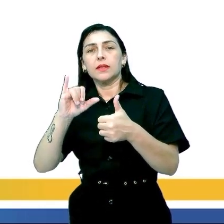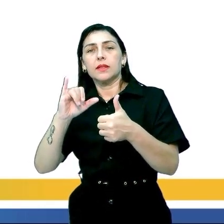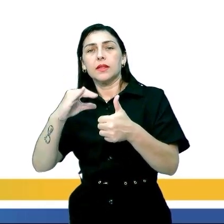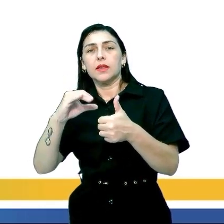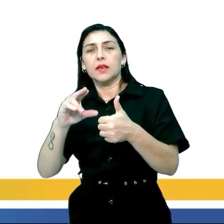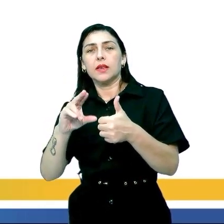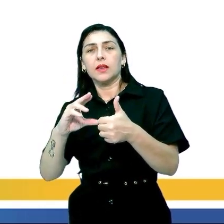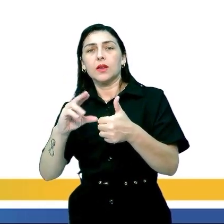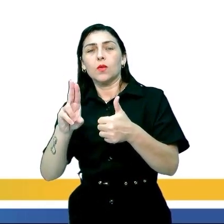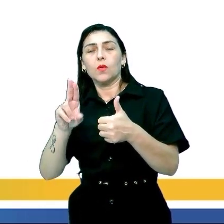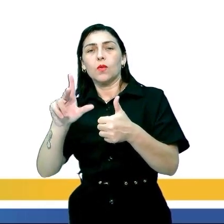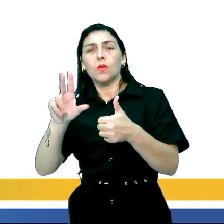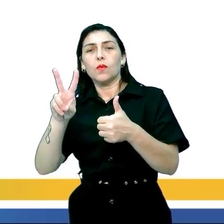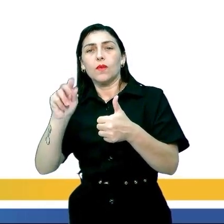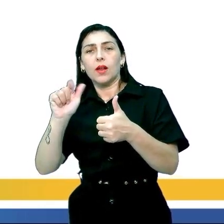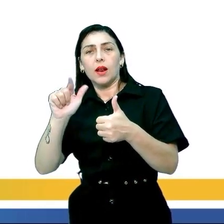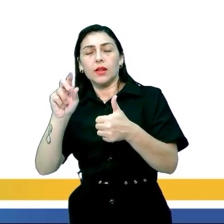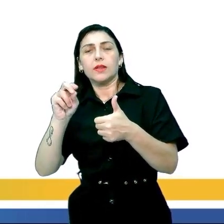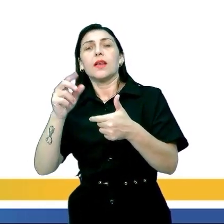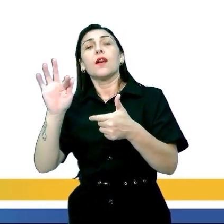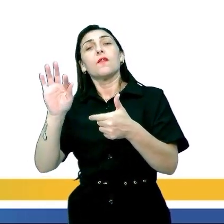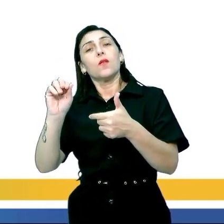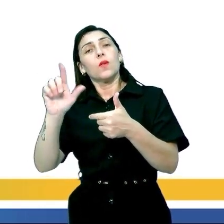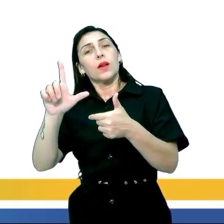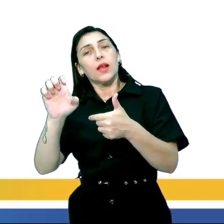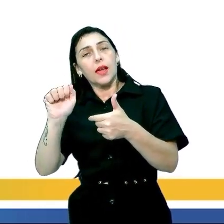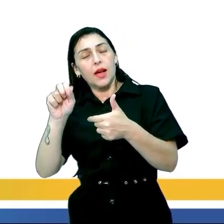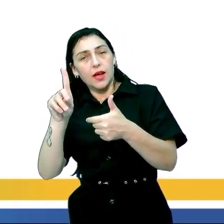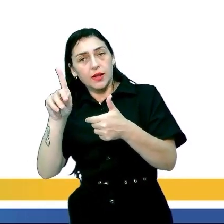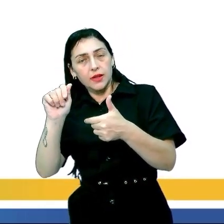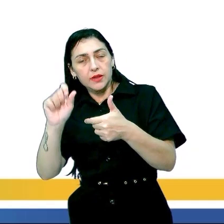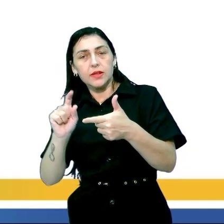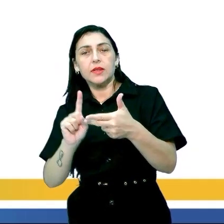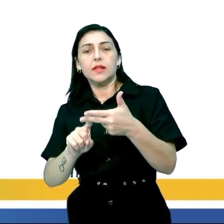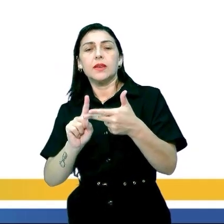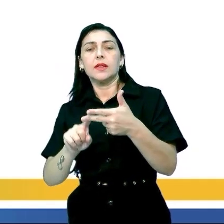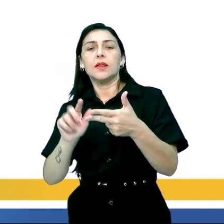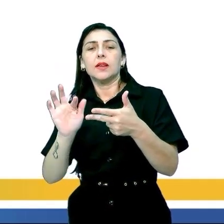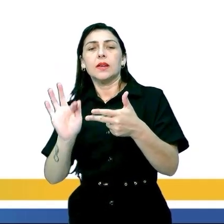circunvaladas, né? Temos as papilas foliadas e as papilas